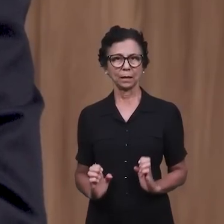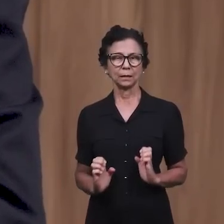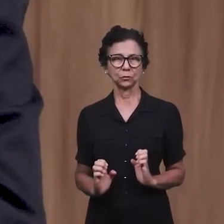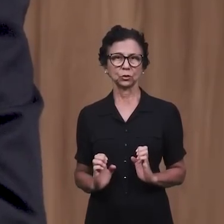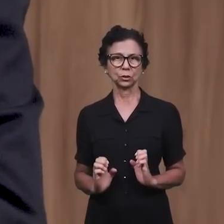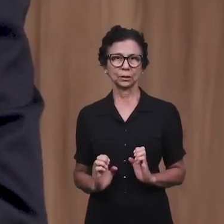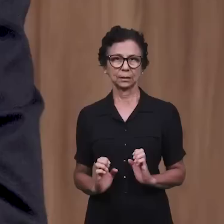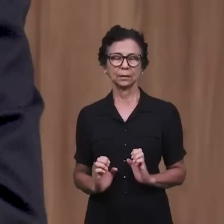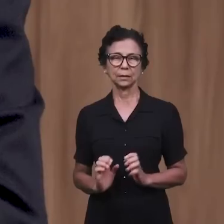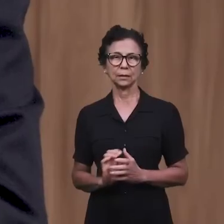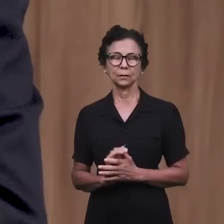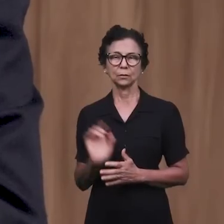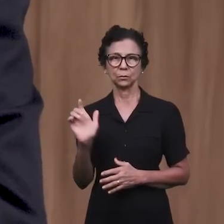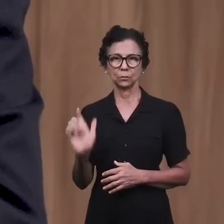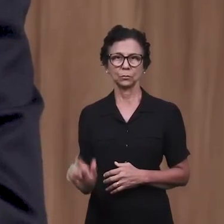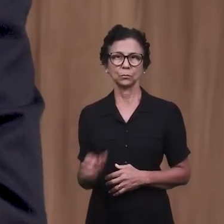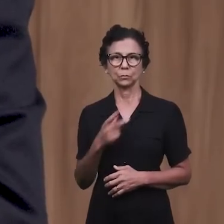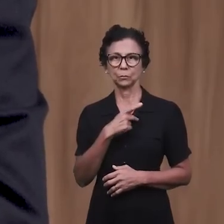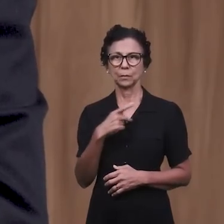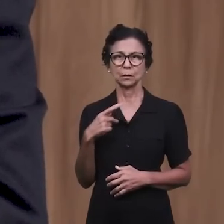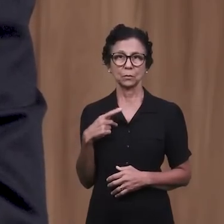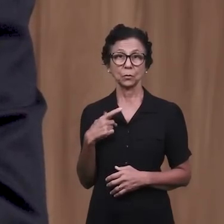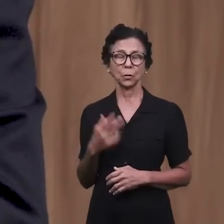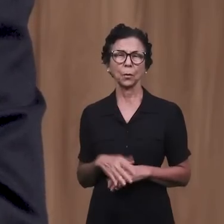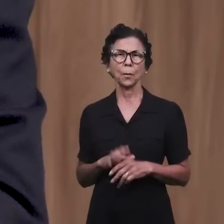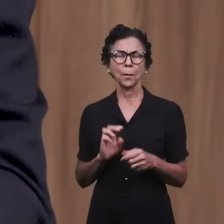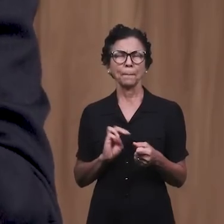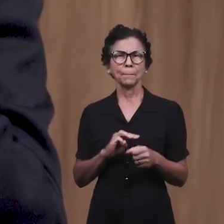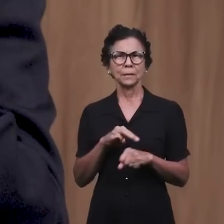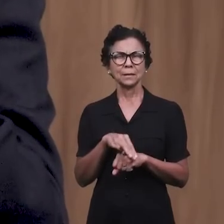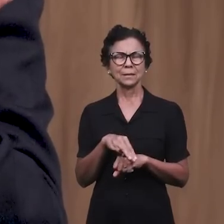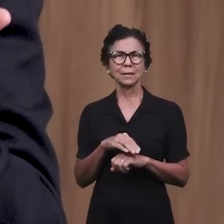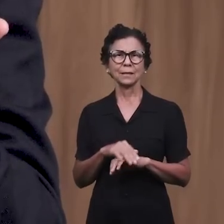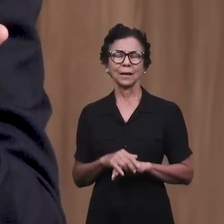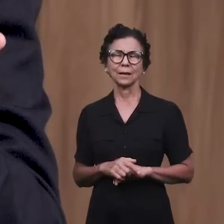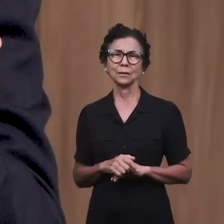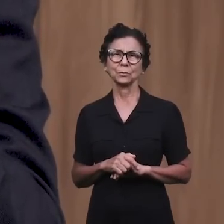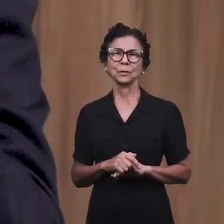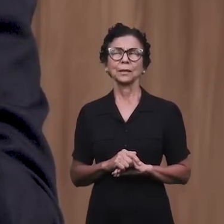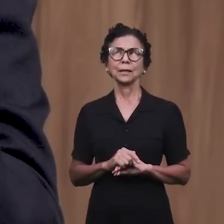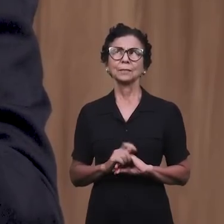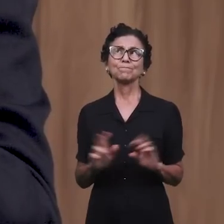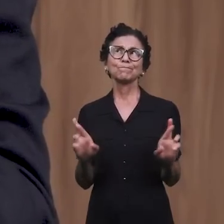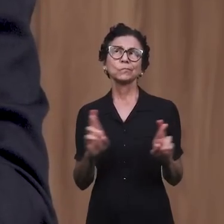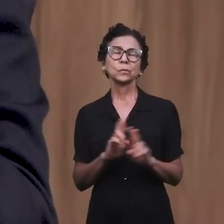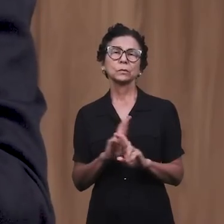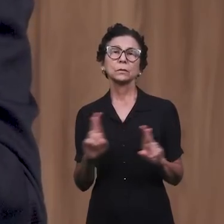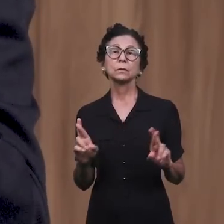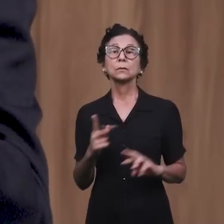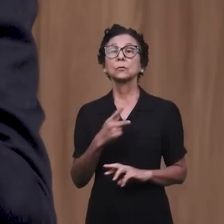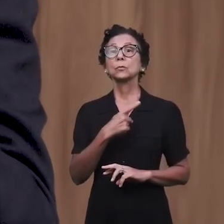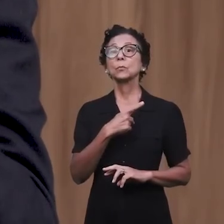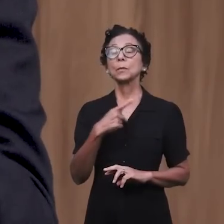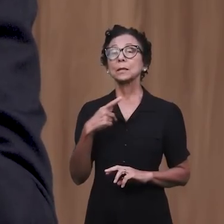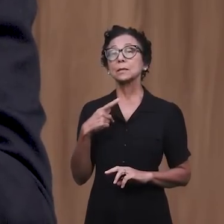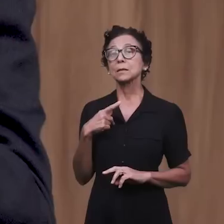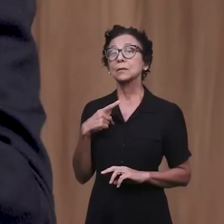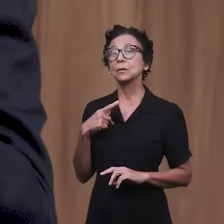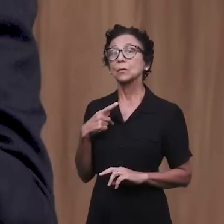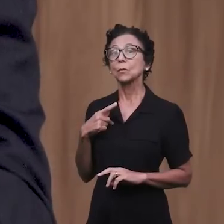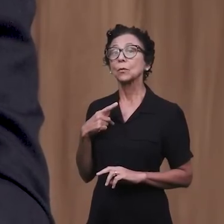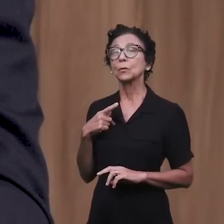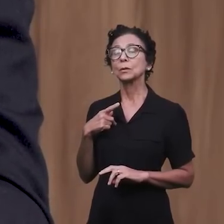ética ministerial, né, que é do pastor. Quando a gente fala em ministério, estamos nos relacionando ao pastor que foi levantado, ou